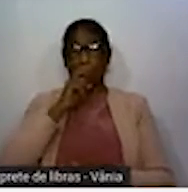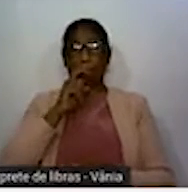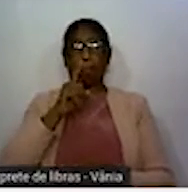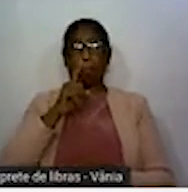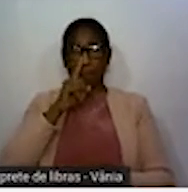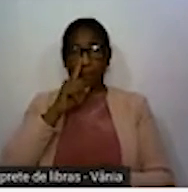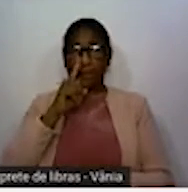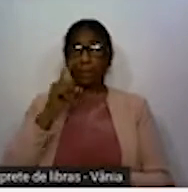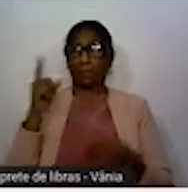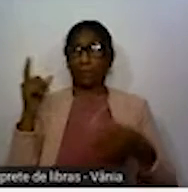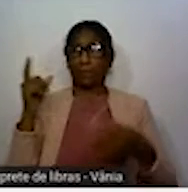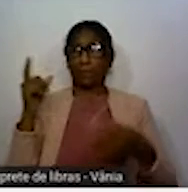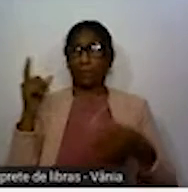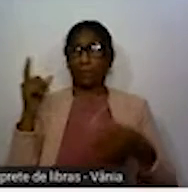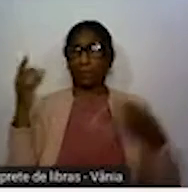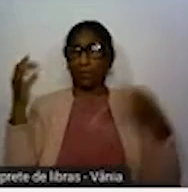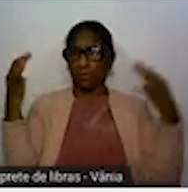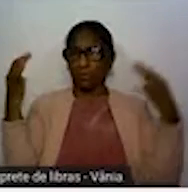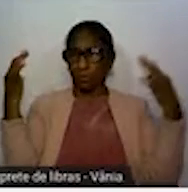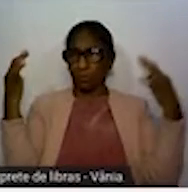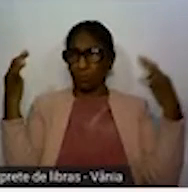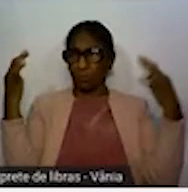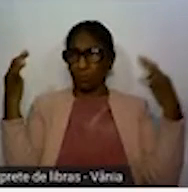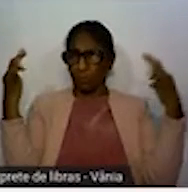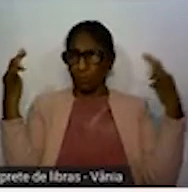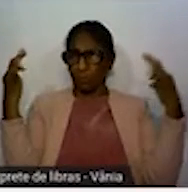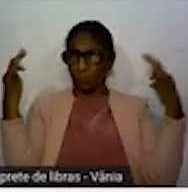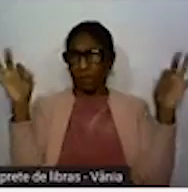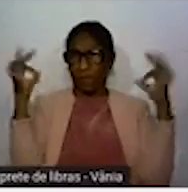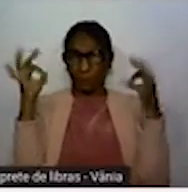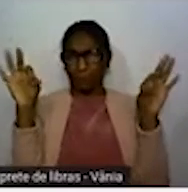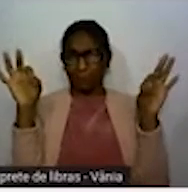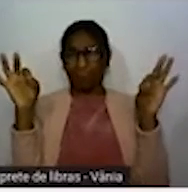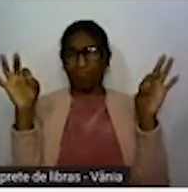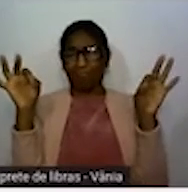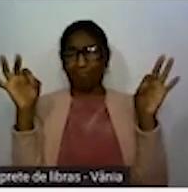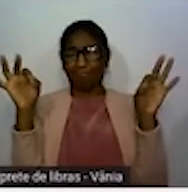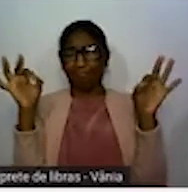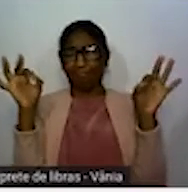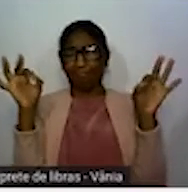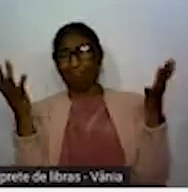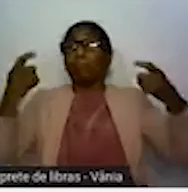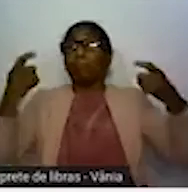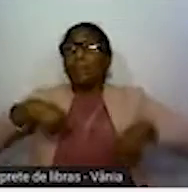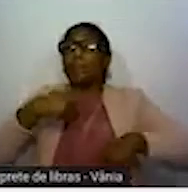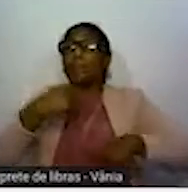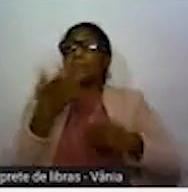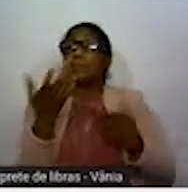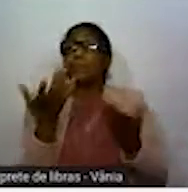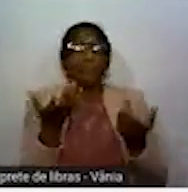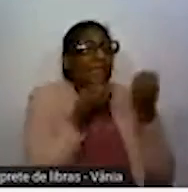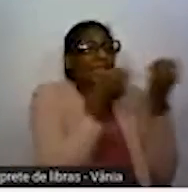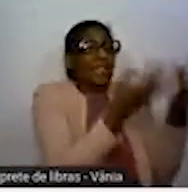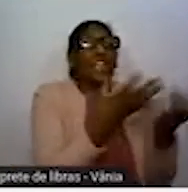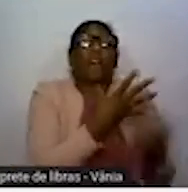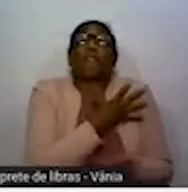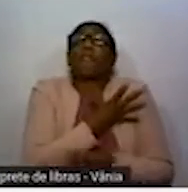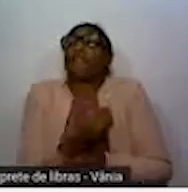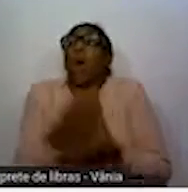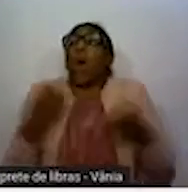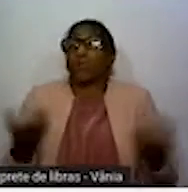solteiros que precisam de algum lugar para deixar o seu filho em segurança alguns deles